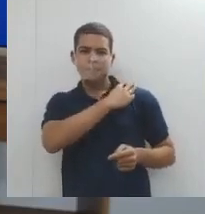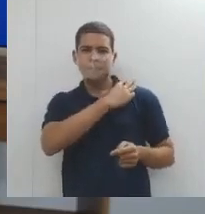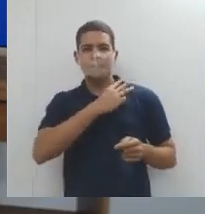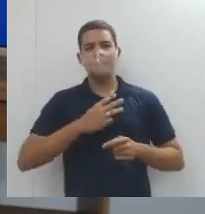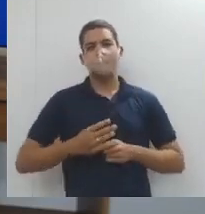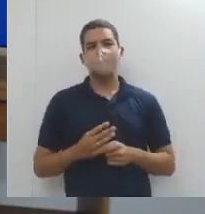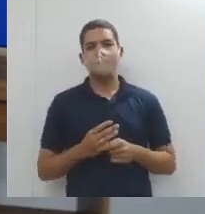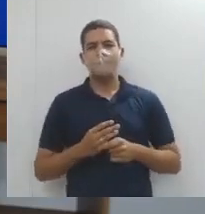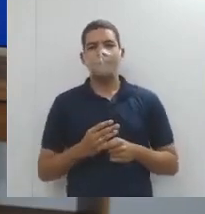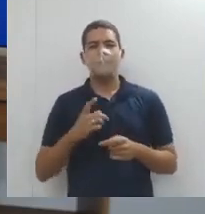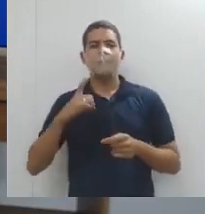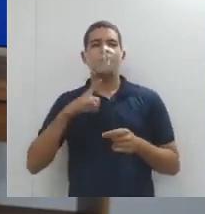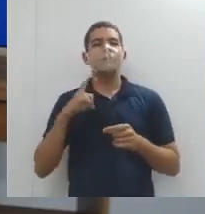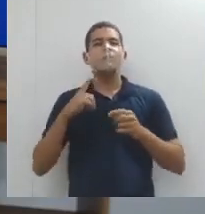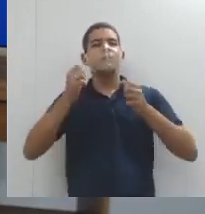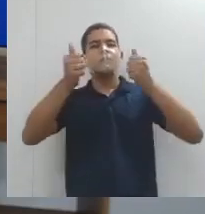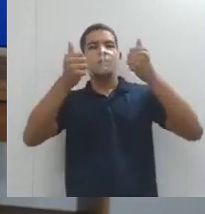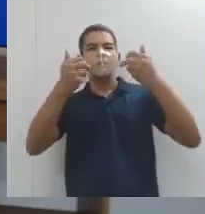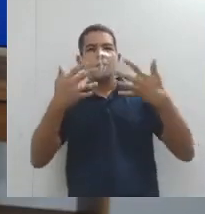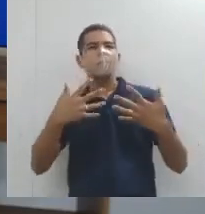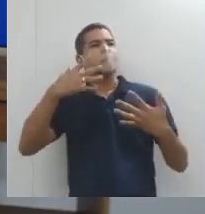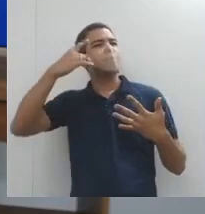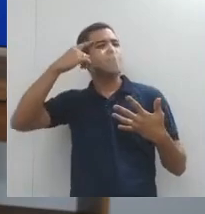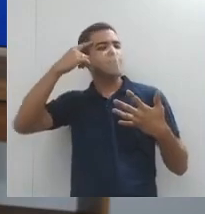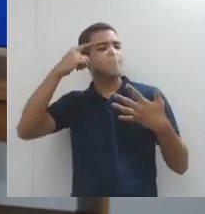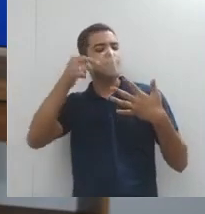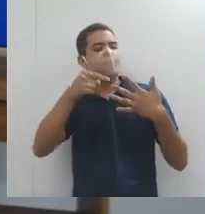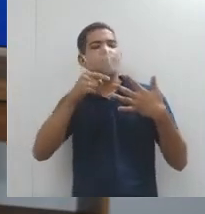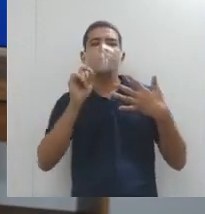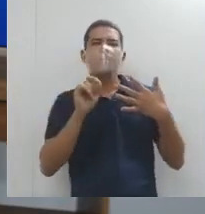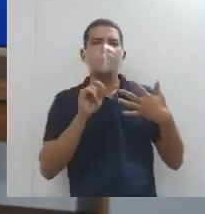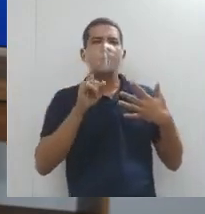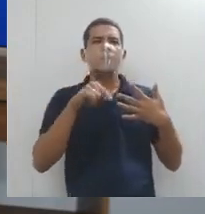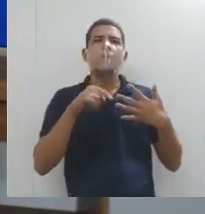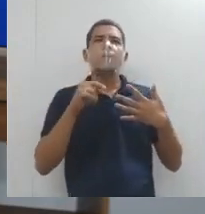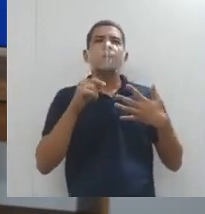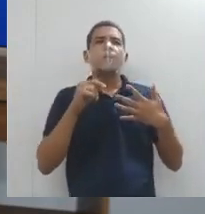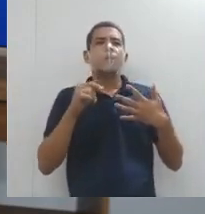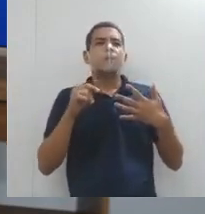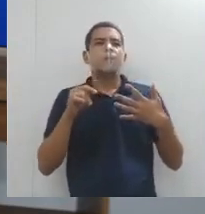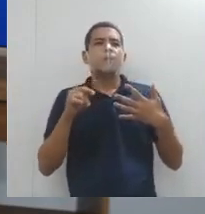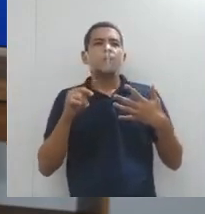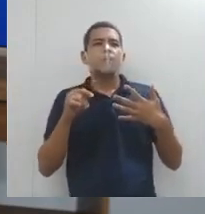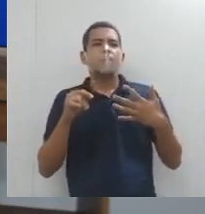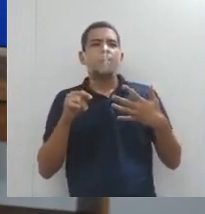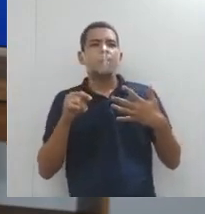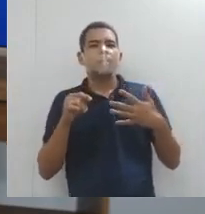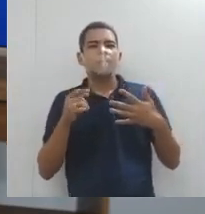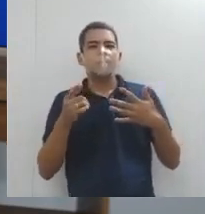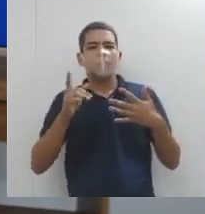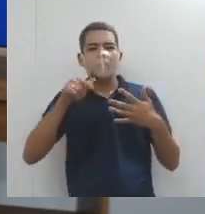médio, né? Um conteúdo pensado, dentro do que nós temos do currículo do